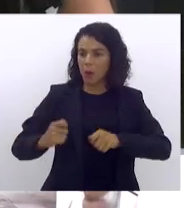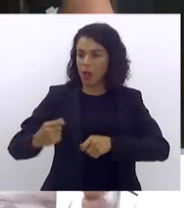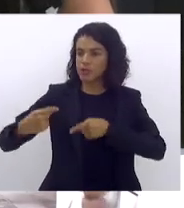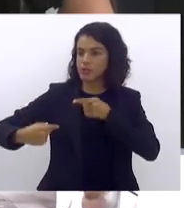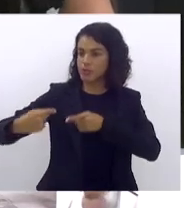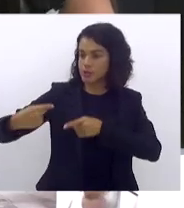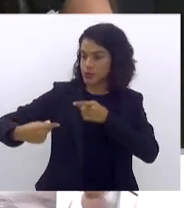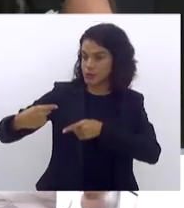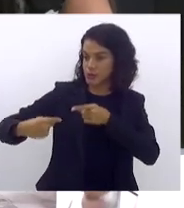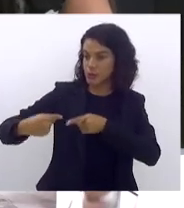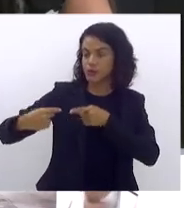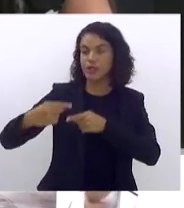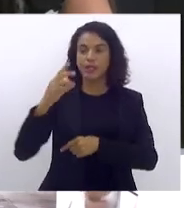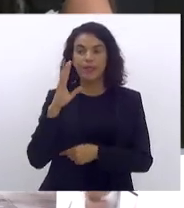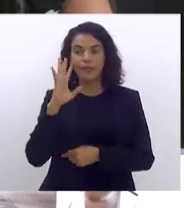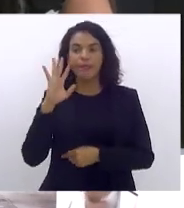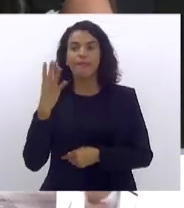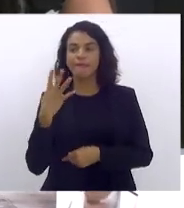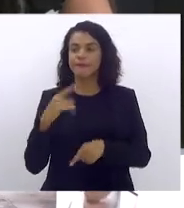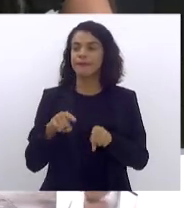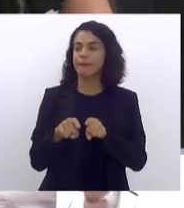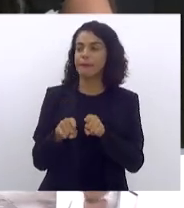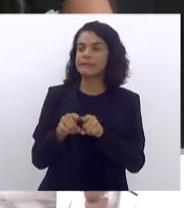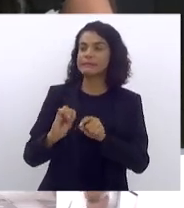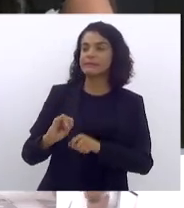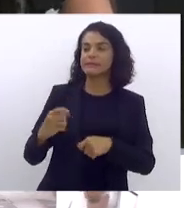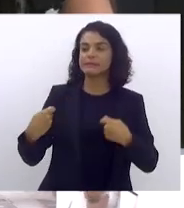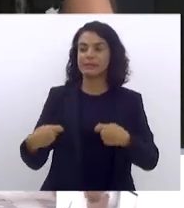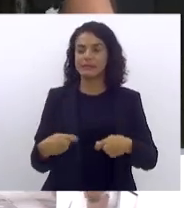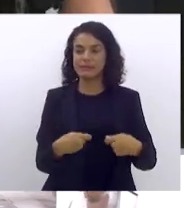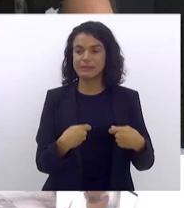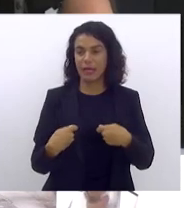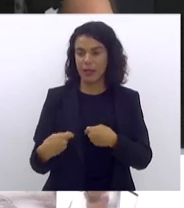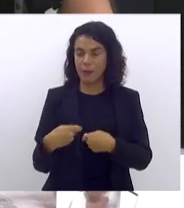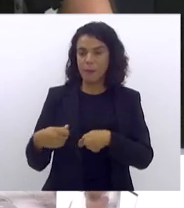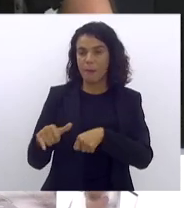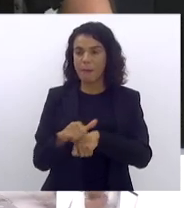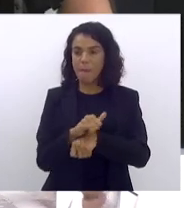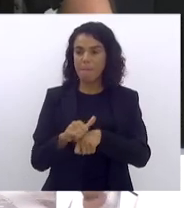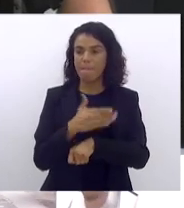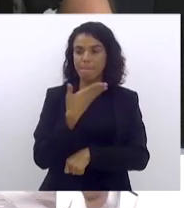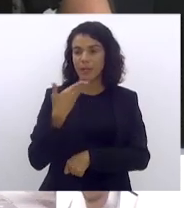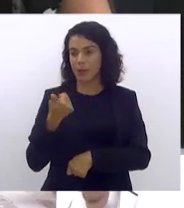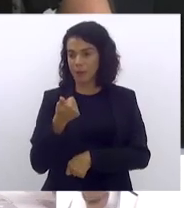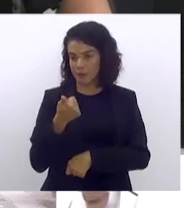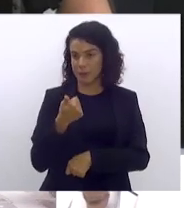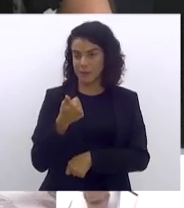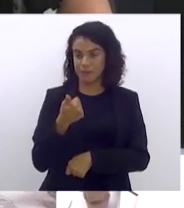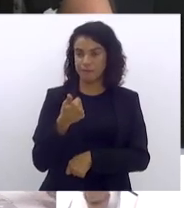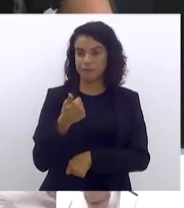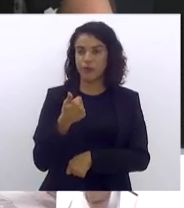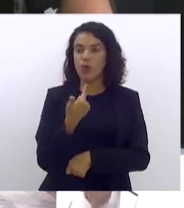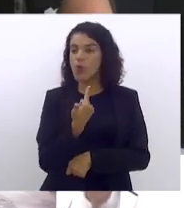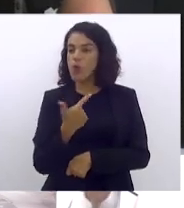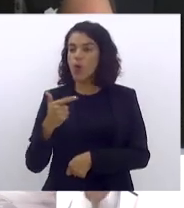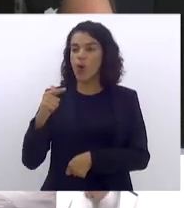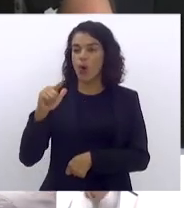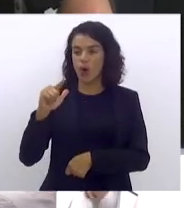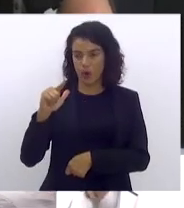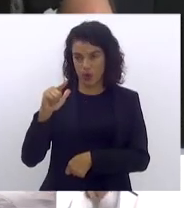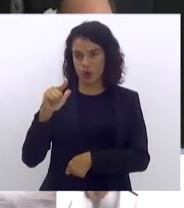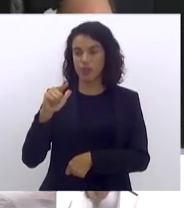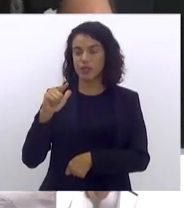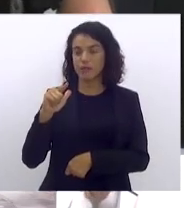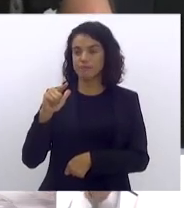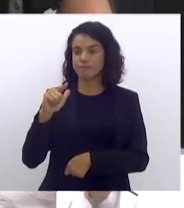discutir e a gente definir, se for necessário, ainda da melhor maneira que puder ser feito. E um último, a